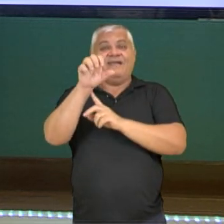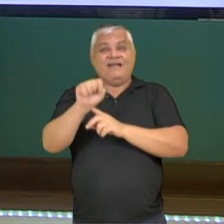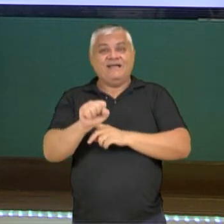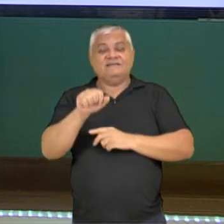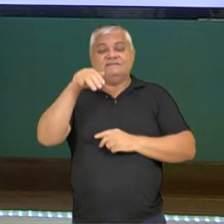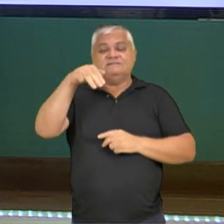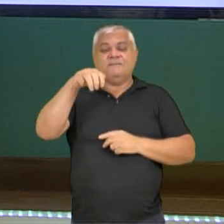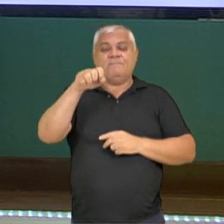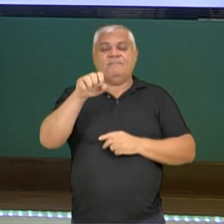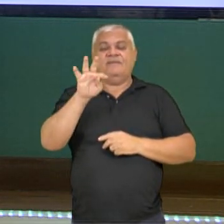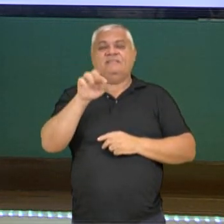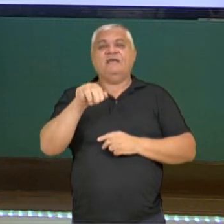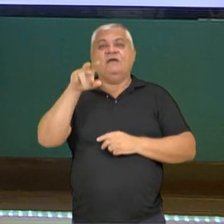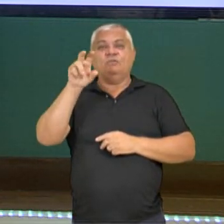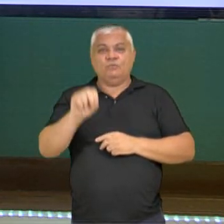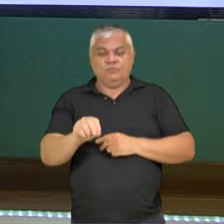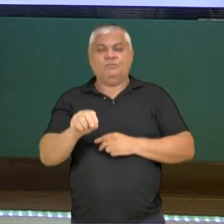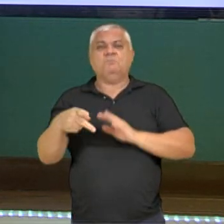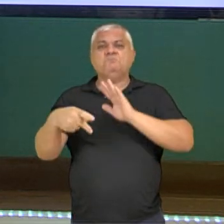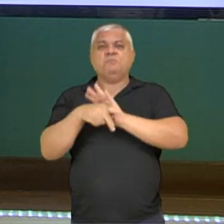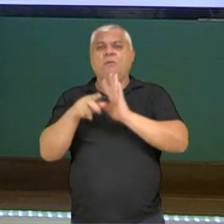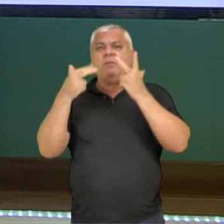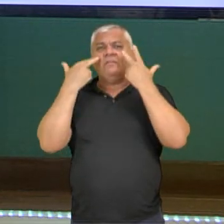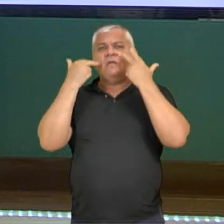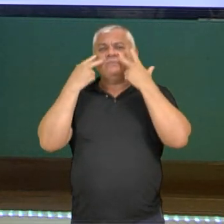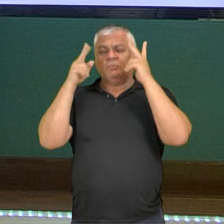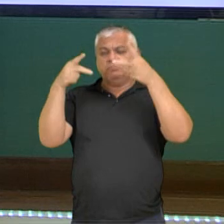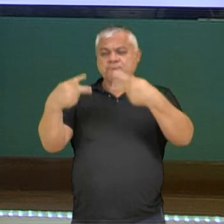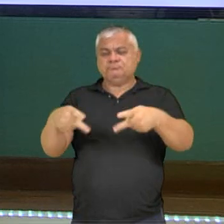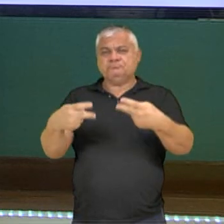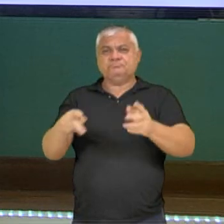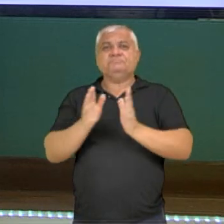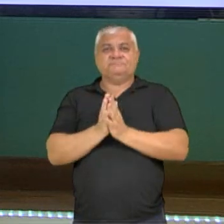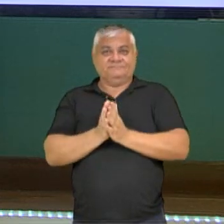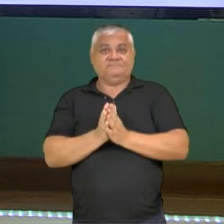gás presente na natureza, tá? Produzido